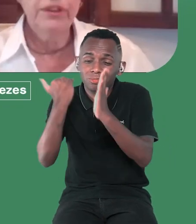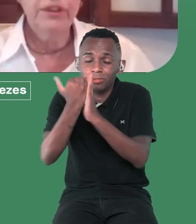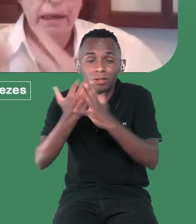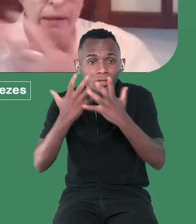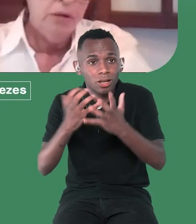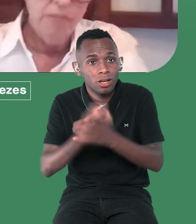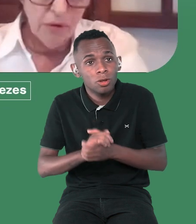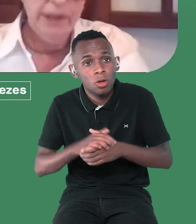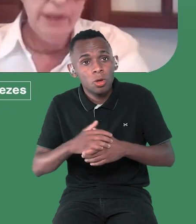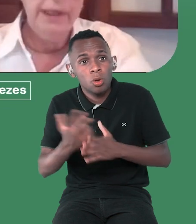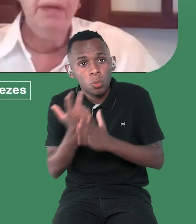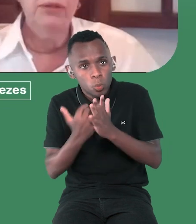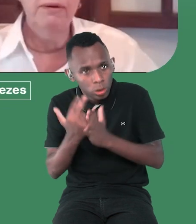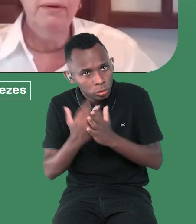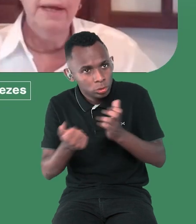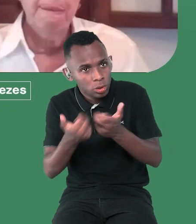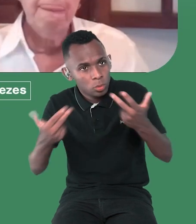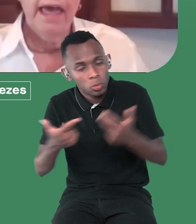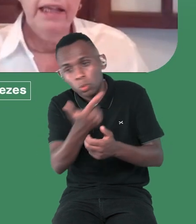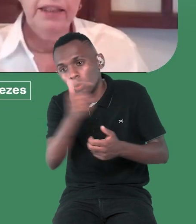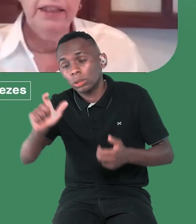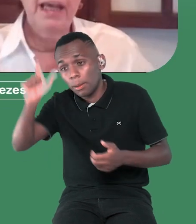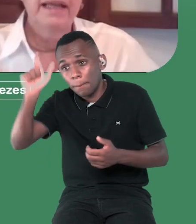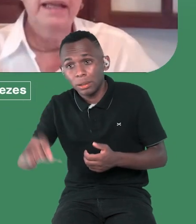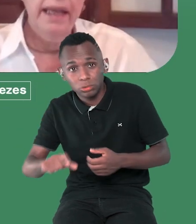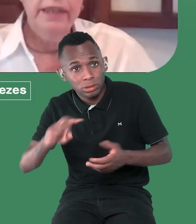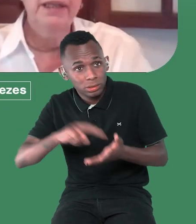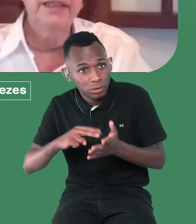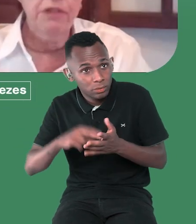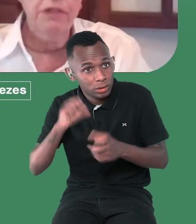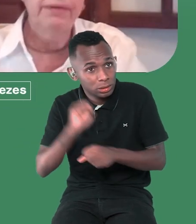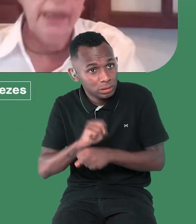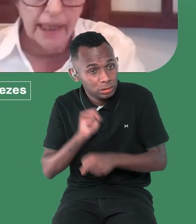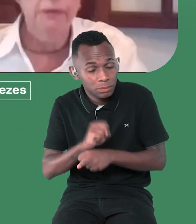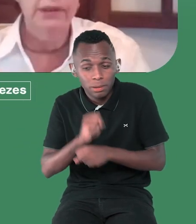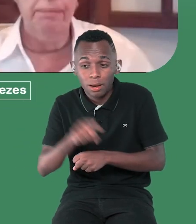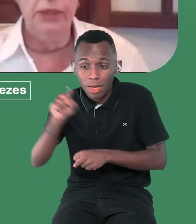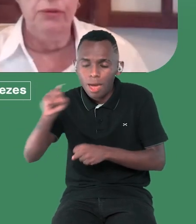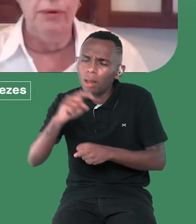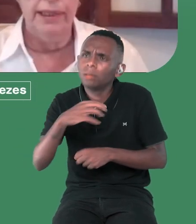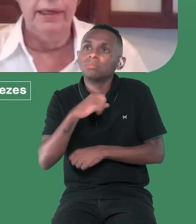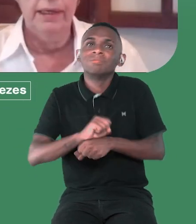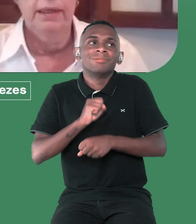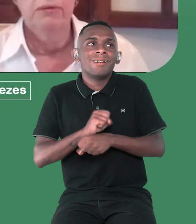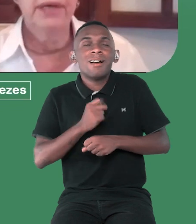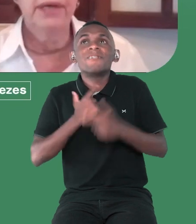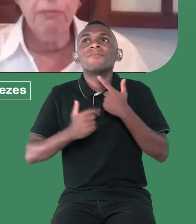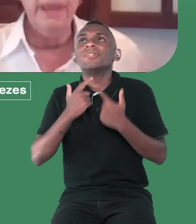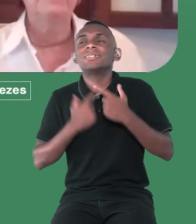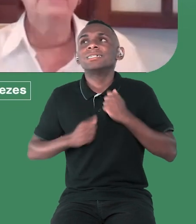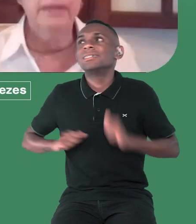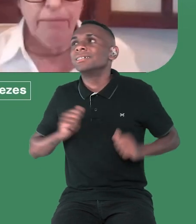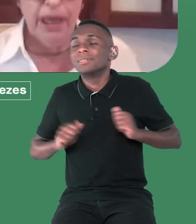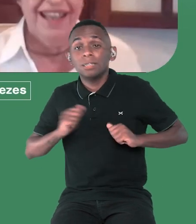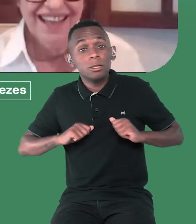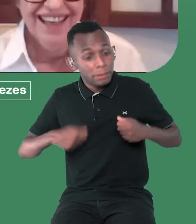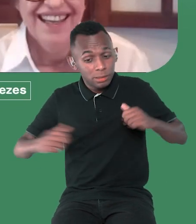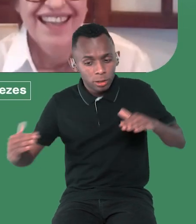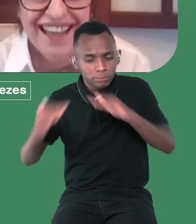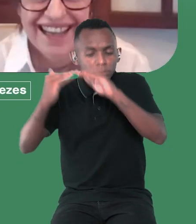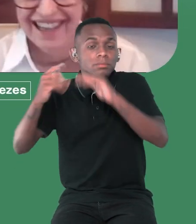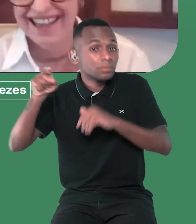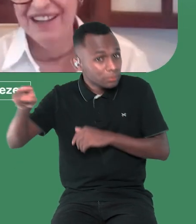existe livro infantil, né, sem imagem, para mim, ele não existe. Tanto que existe livro infantil que só é imagem, né? Quando as crianças